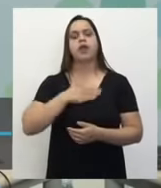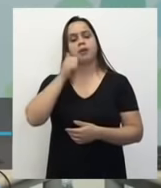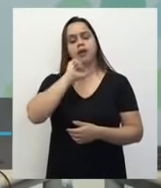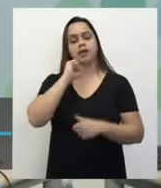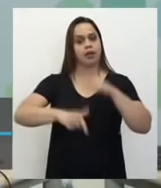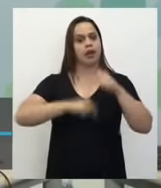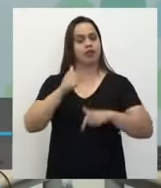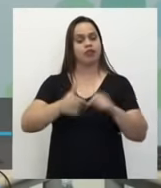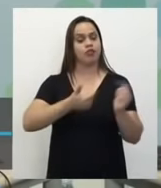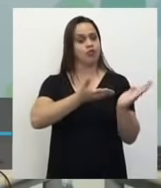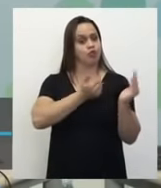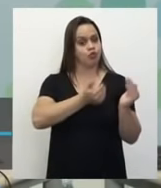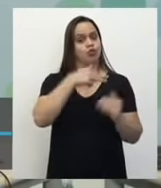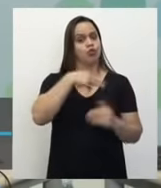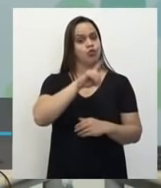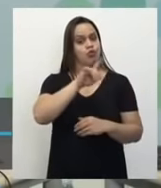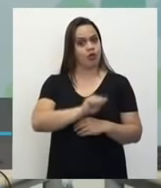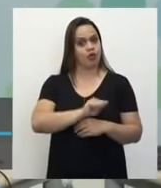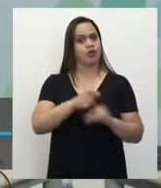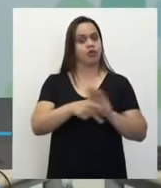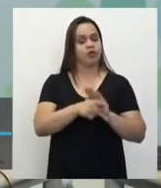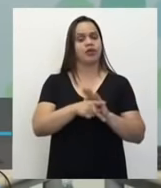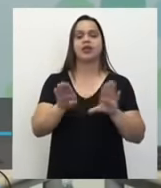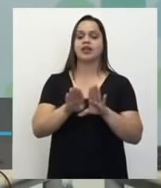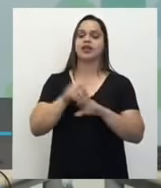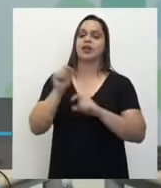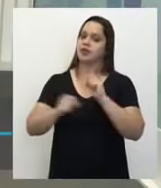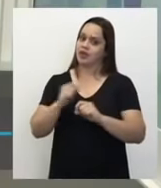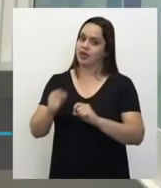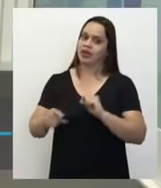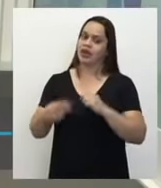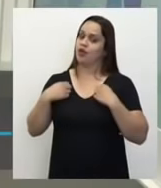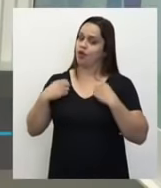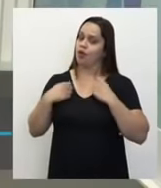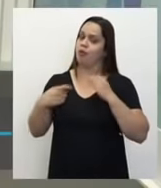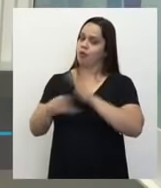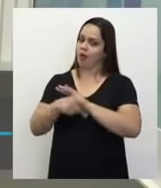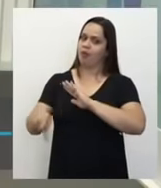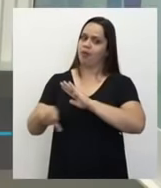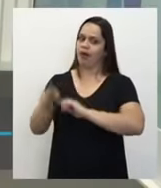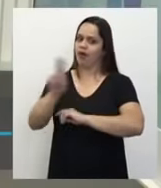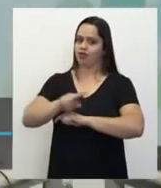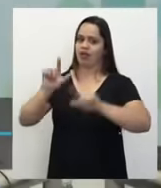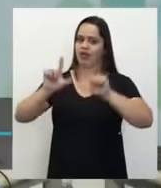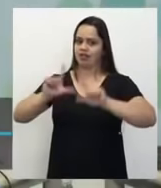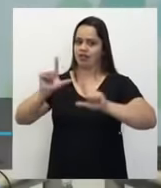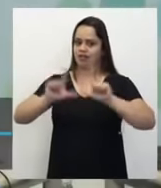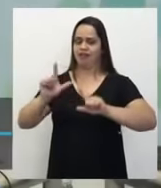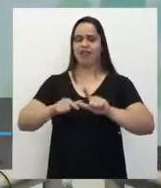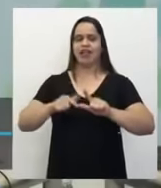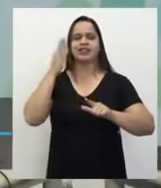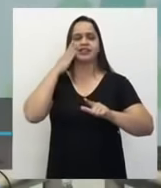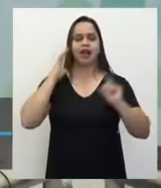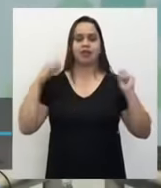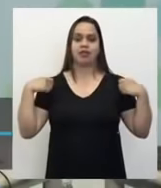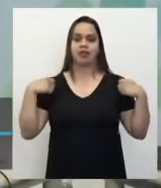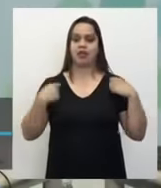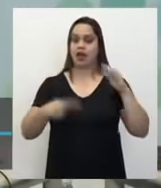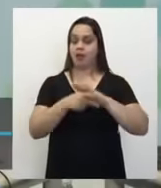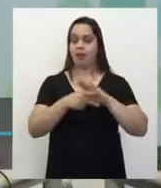e ela chegou a trabalhar também com roupa para vestuário de televisão. Olha! Telejornal, aqueles ternos, né, que os